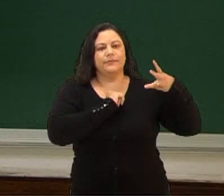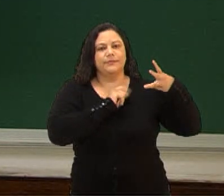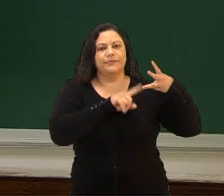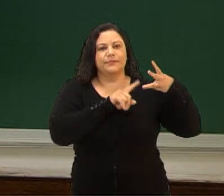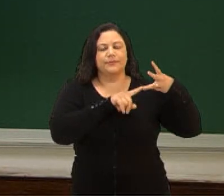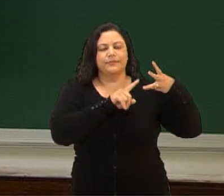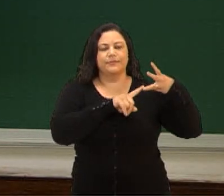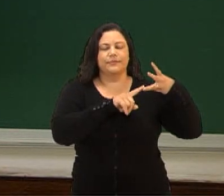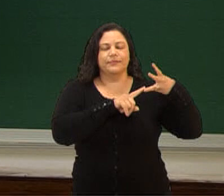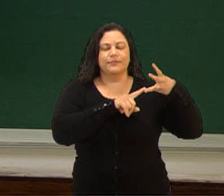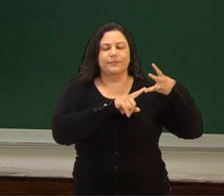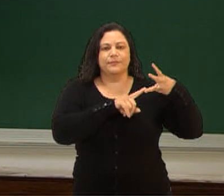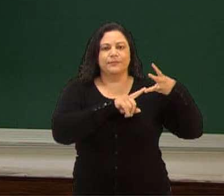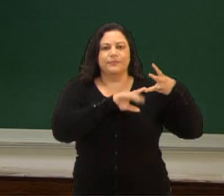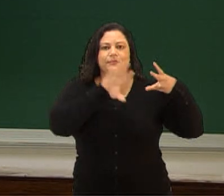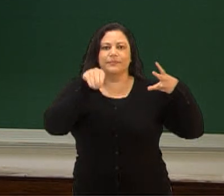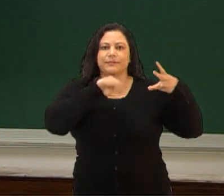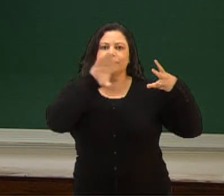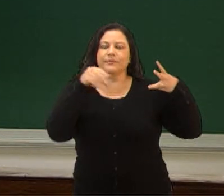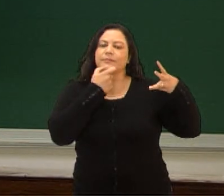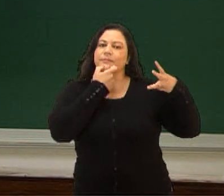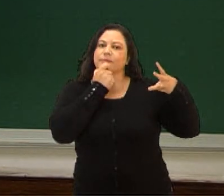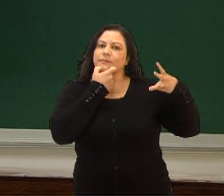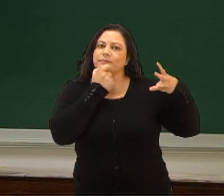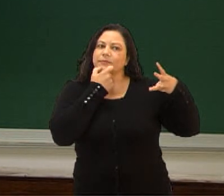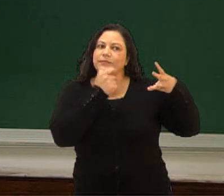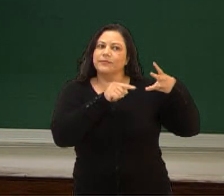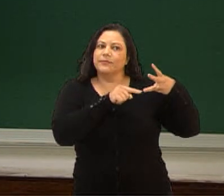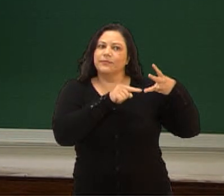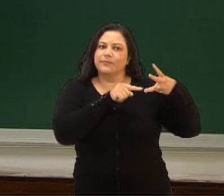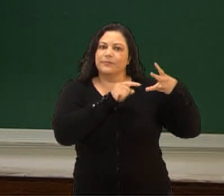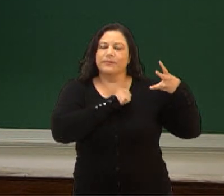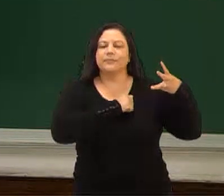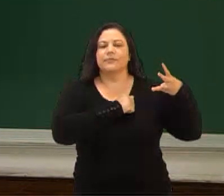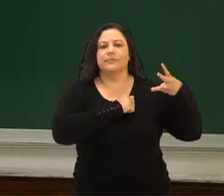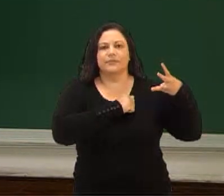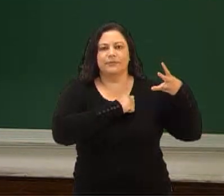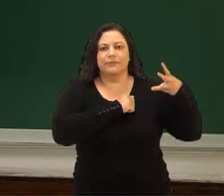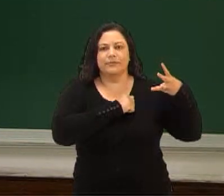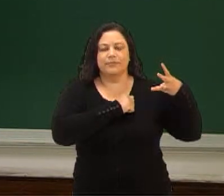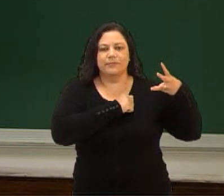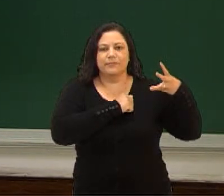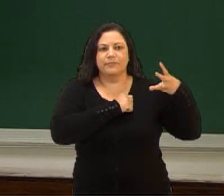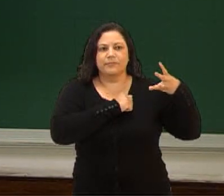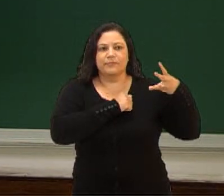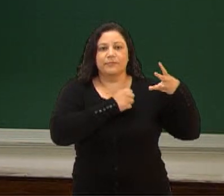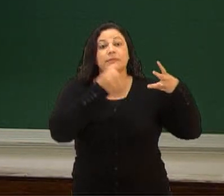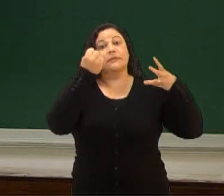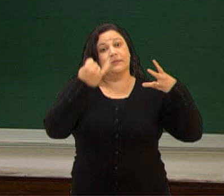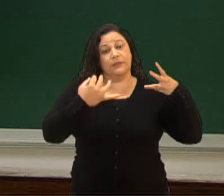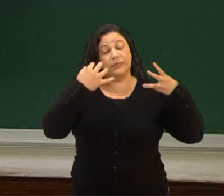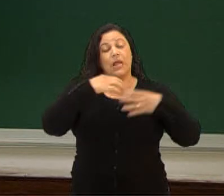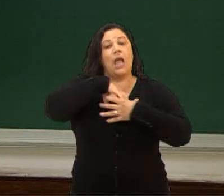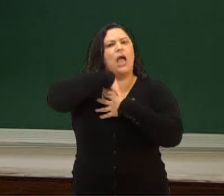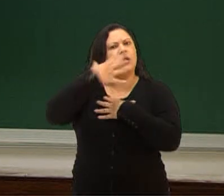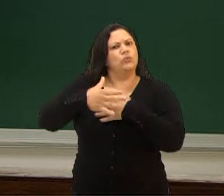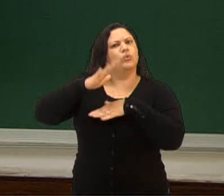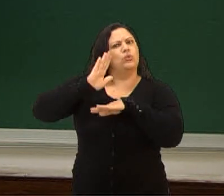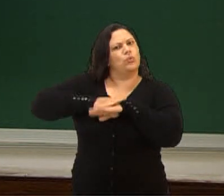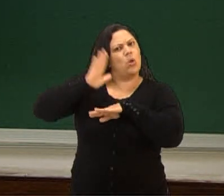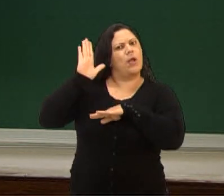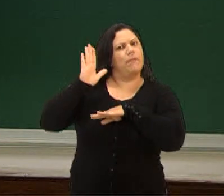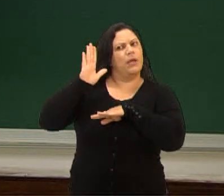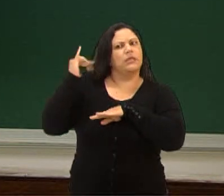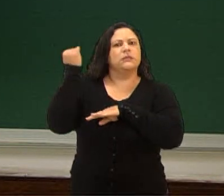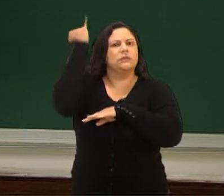it's easy to say things, but difficult to act on them. Então, as ações são maior